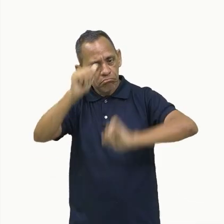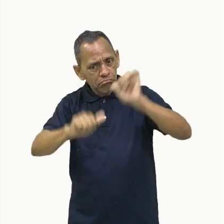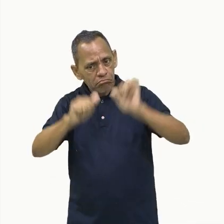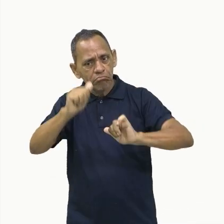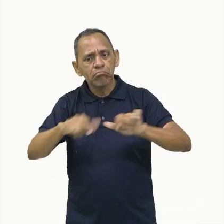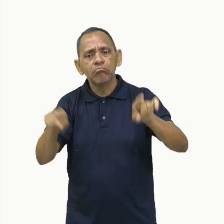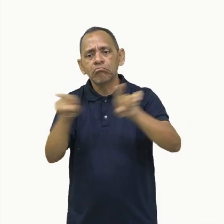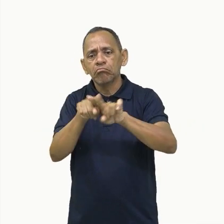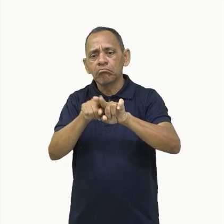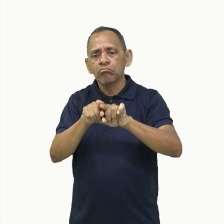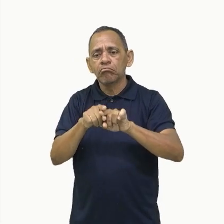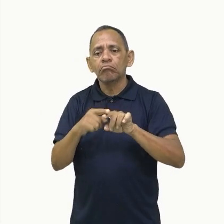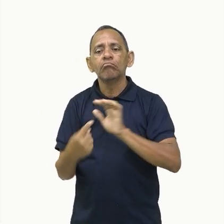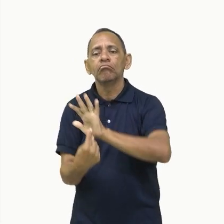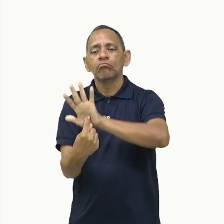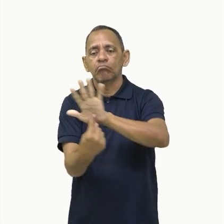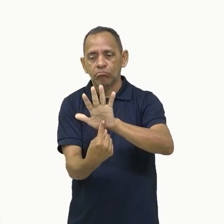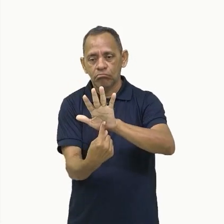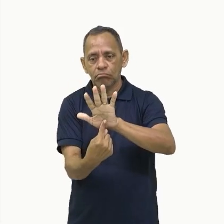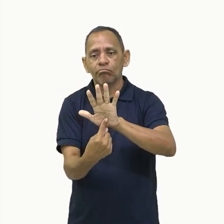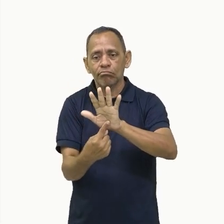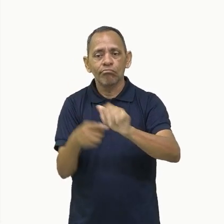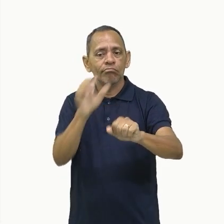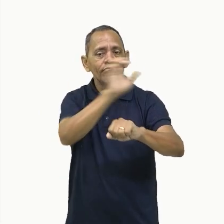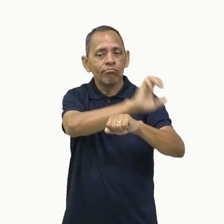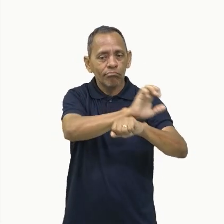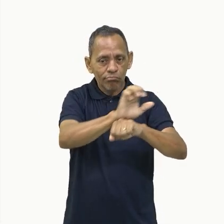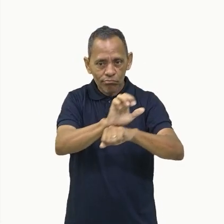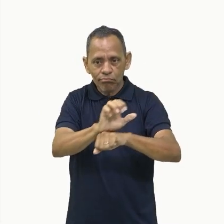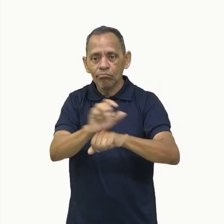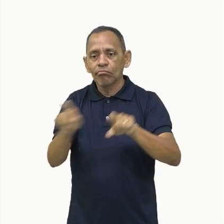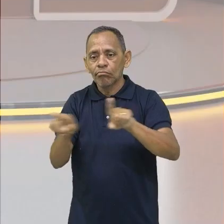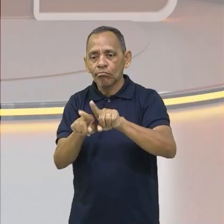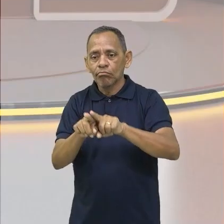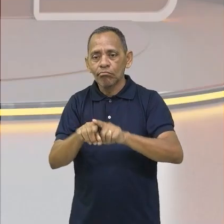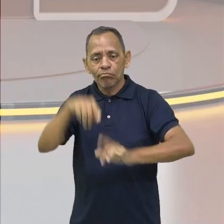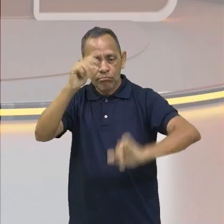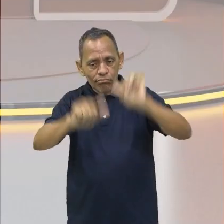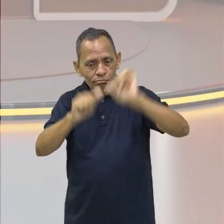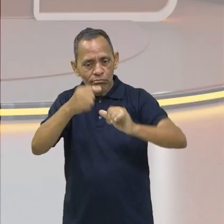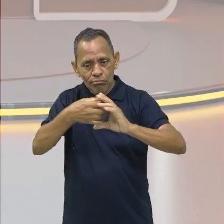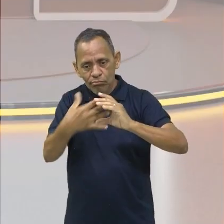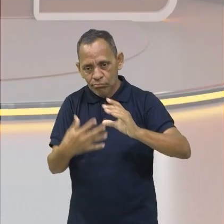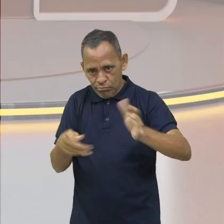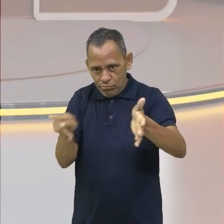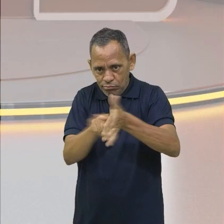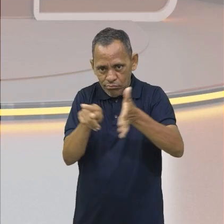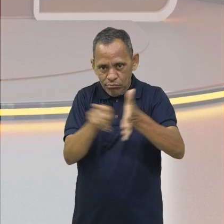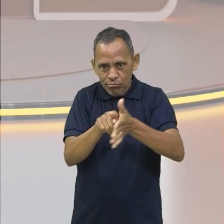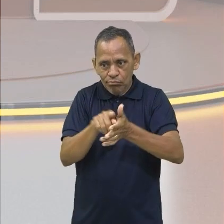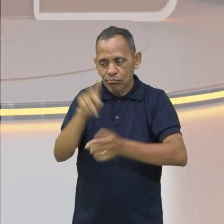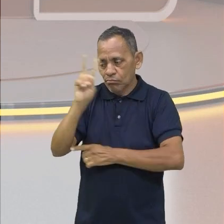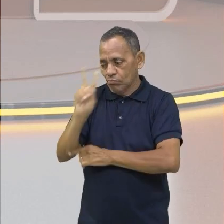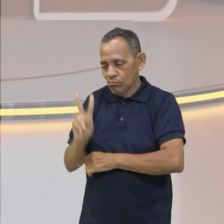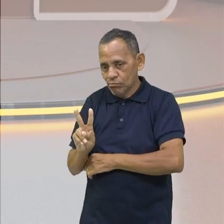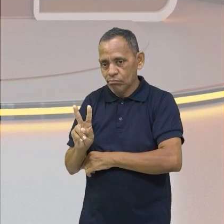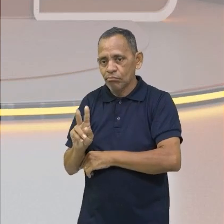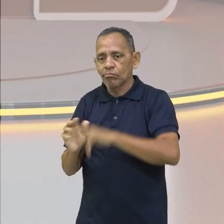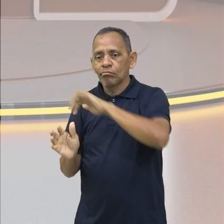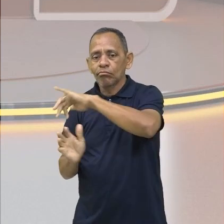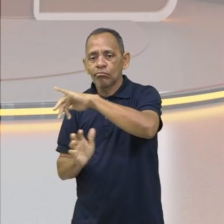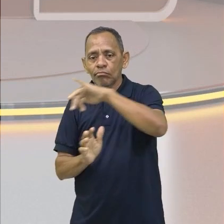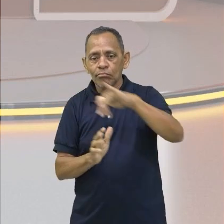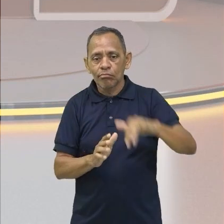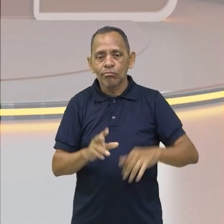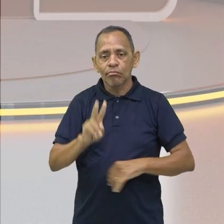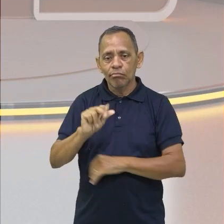também com destaque a esses estados, vamos analisar também as características da Venezuela, né, gente? A gente vai